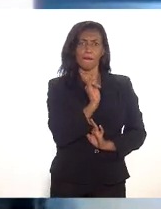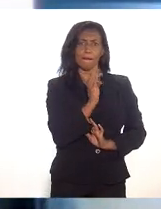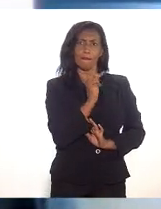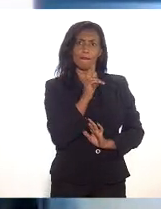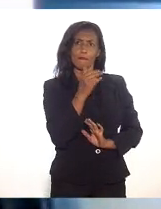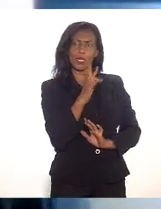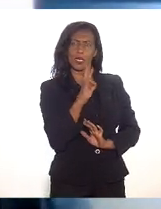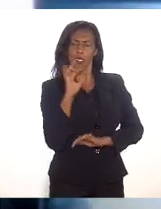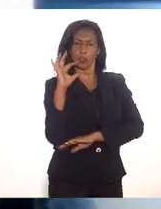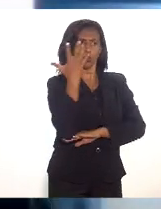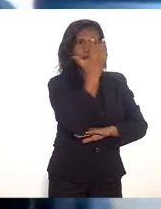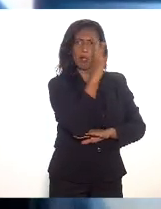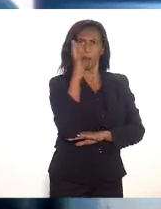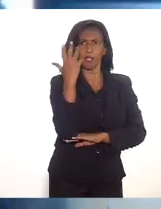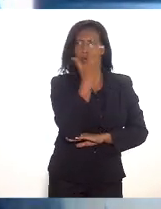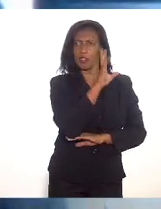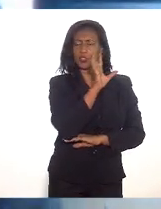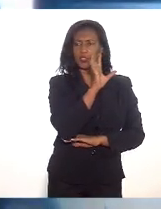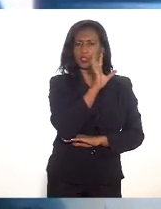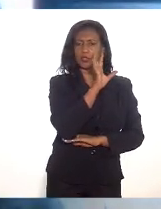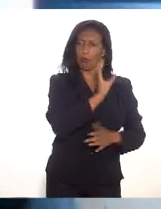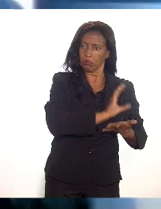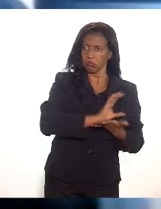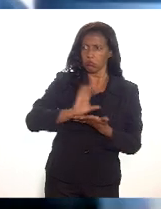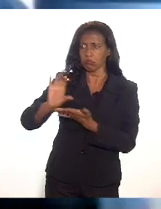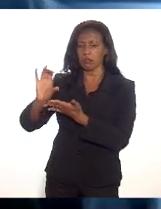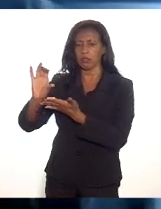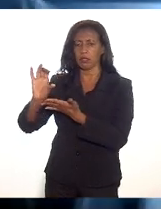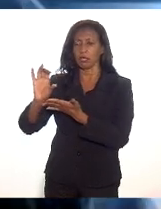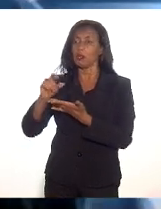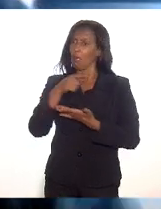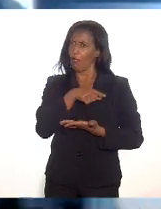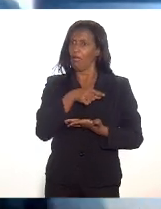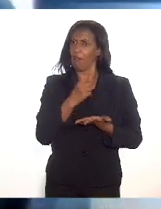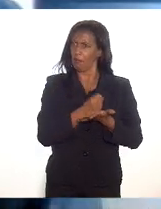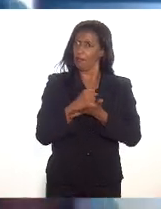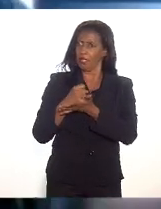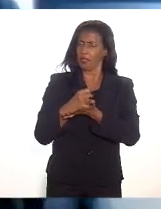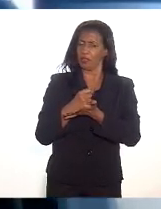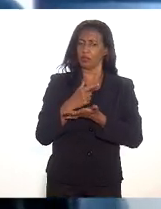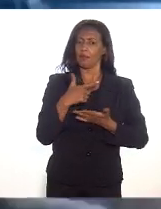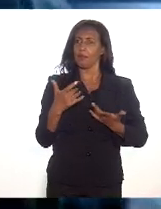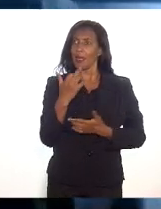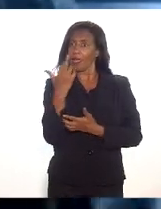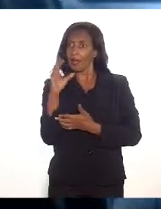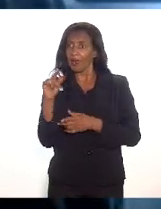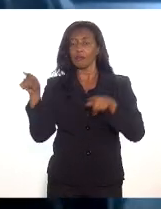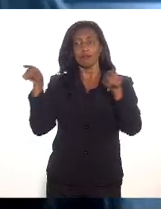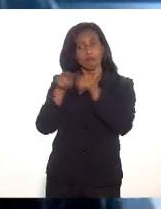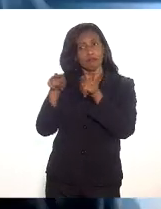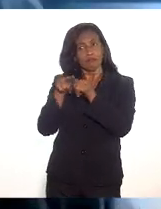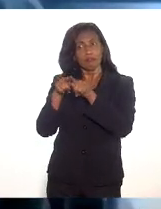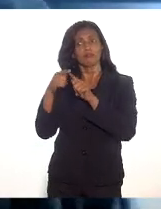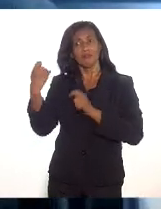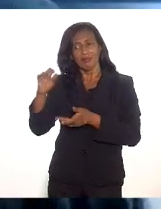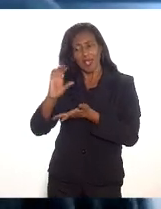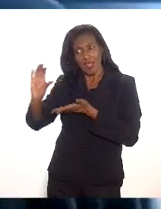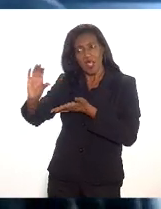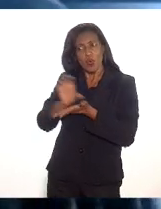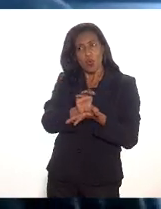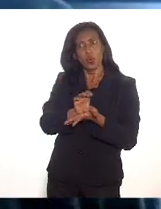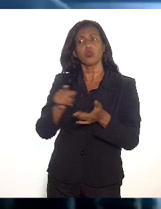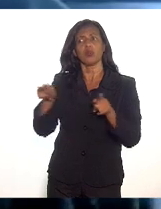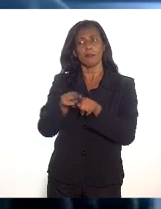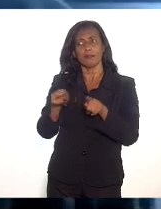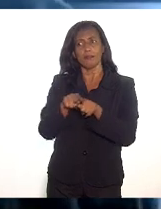ambiente. Tá bom, é para isso. A gente colocou o FECAM exatamente para isso. Mas é claro que a SEDAI também tinha que entrar com recurso. Não